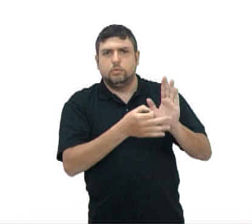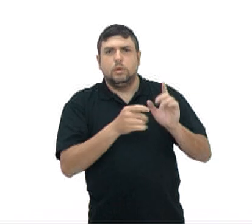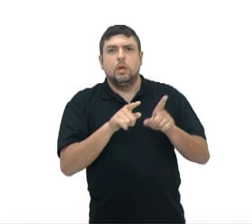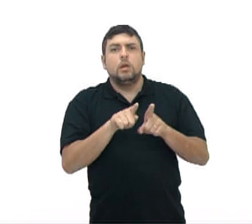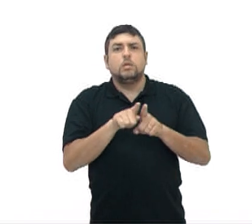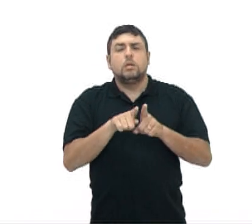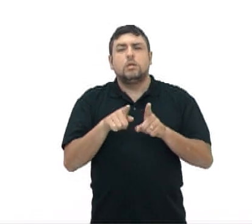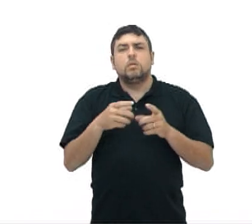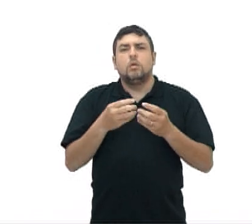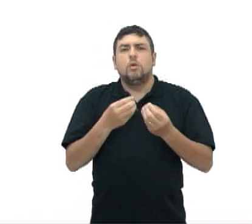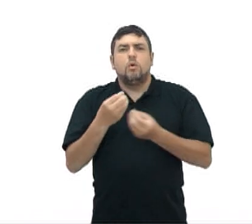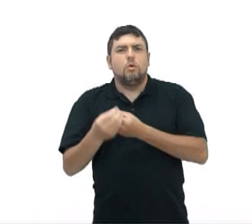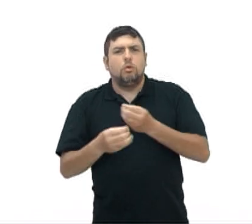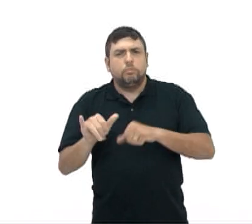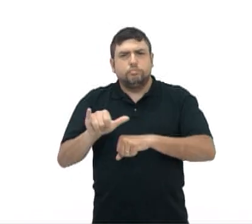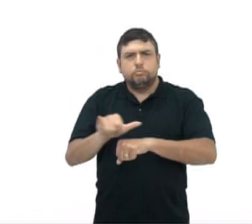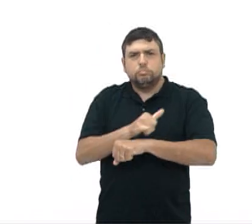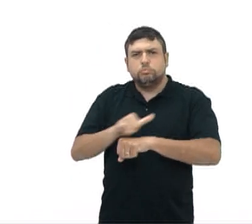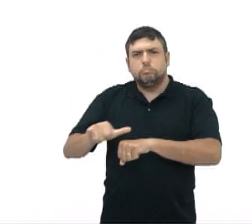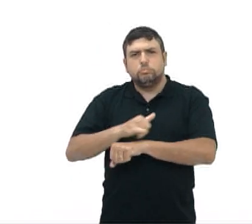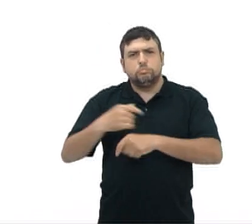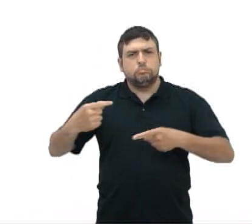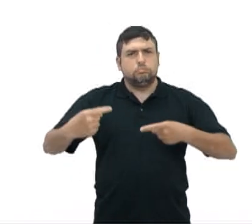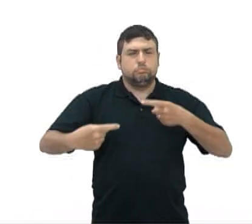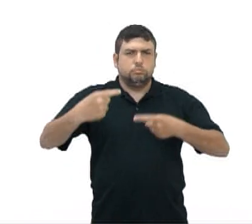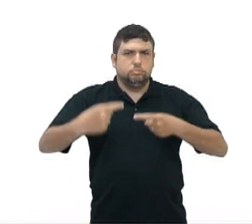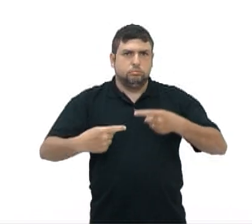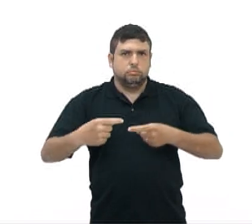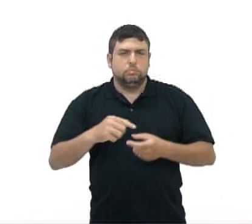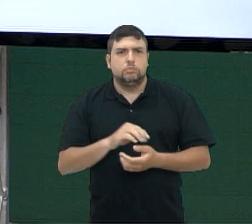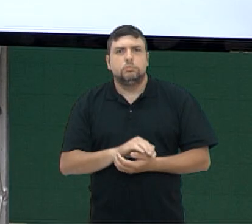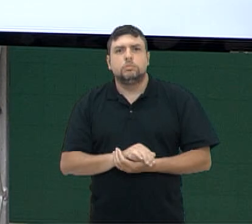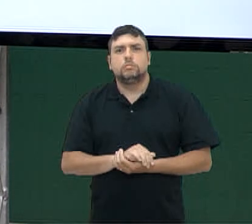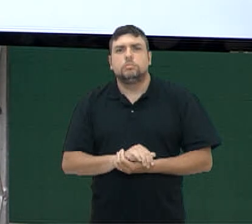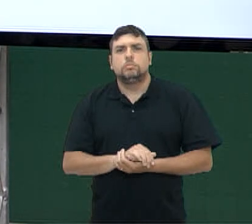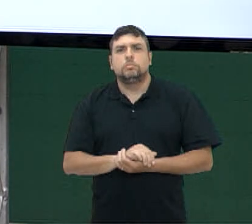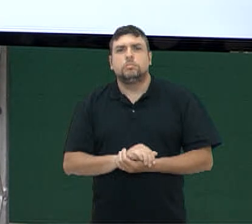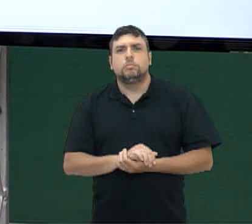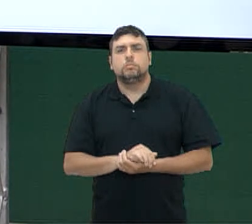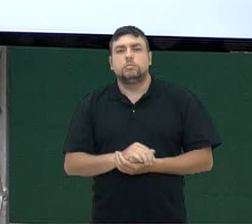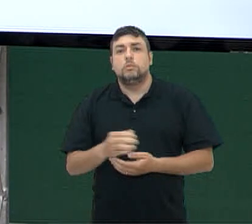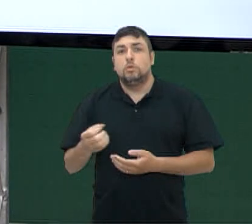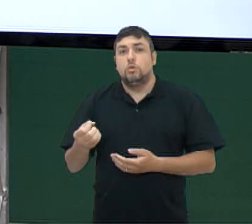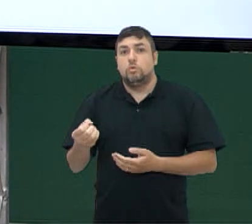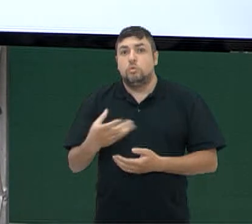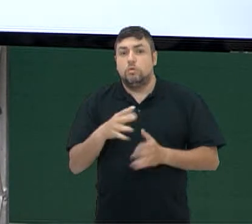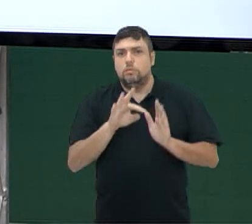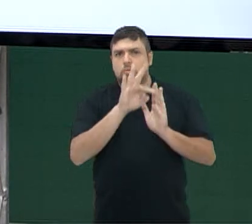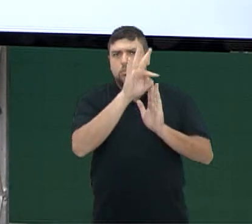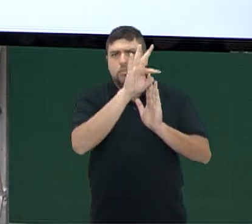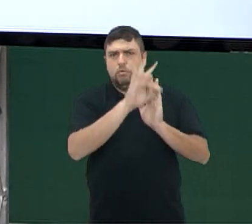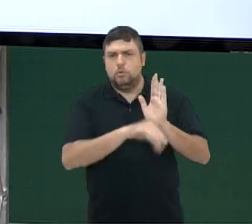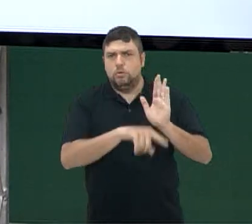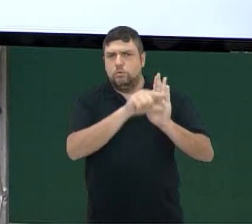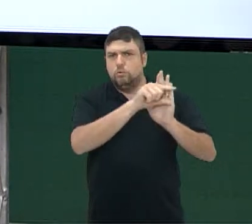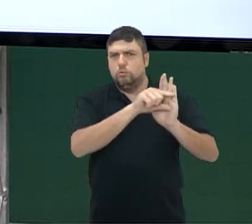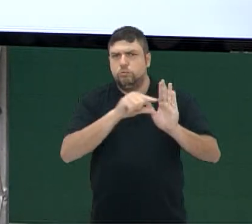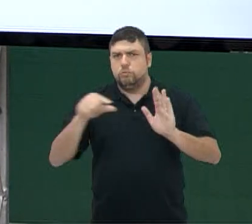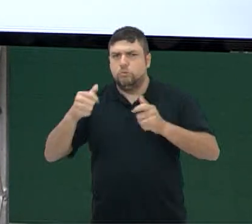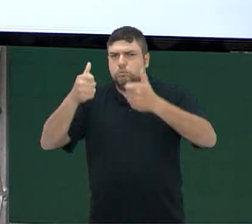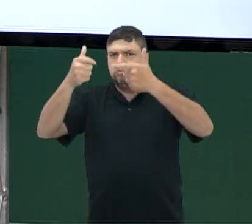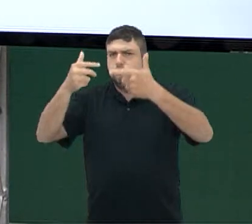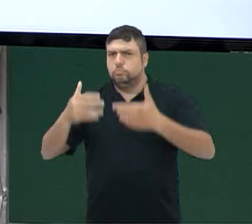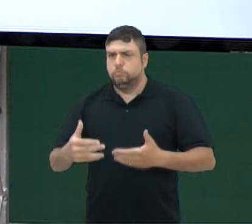estratégias argumentativas dos textos opinativos. Para isso eu trouxe um texto novo aqui, na verdade um fragmento de texto, não é? Eu vou